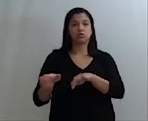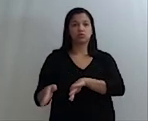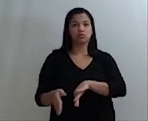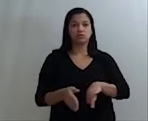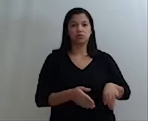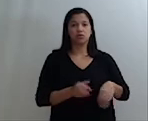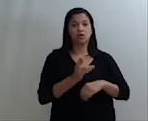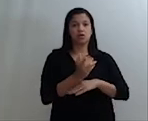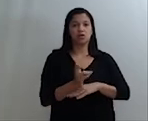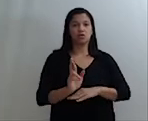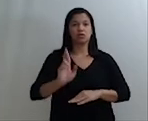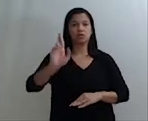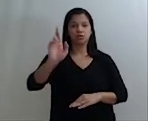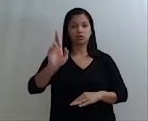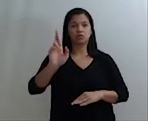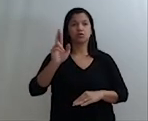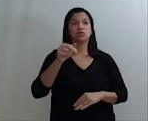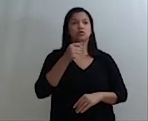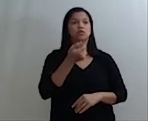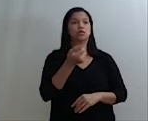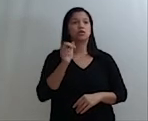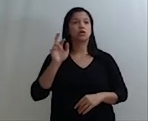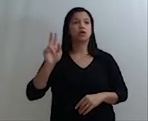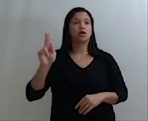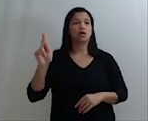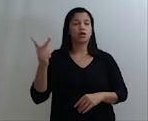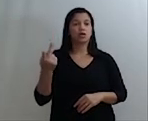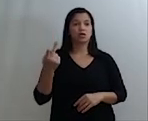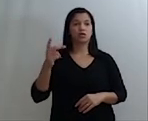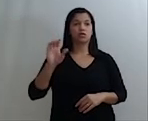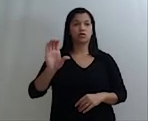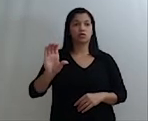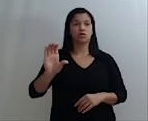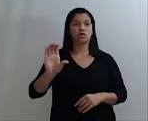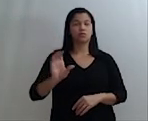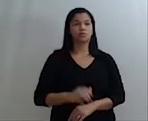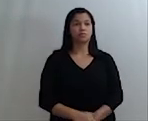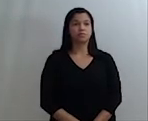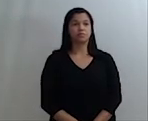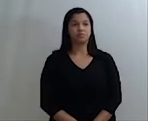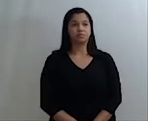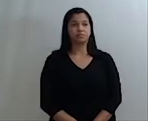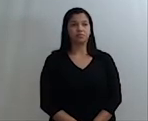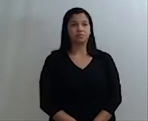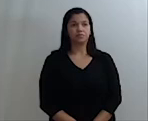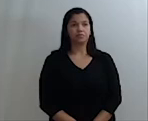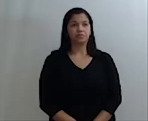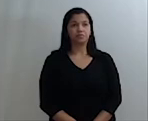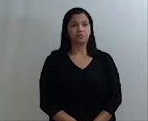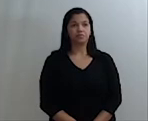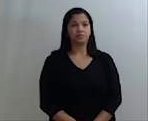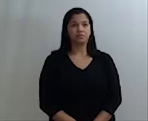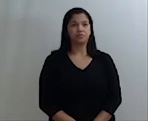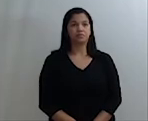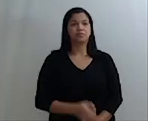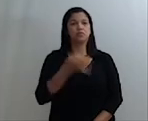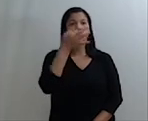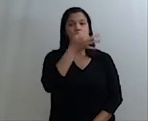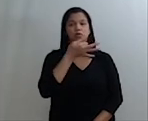rhc 130 220 eh sustentação